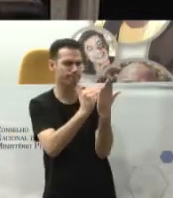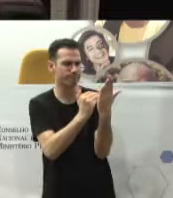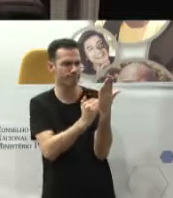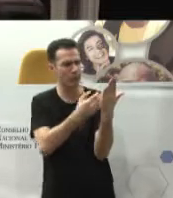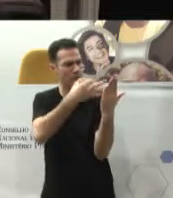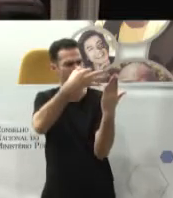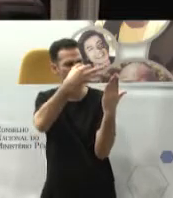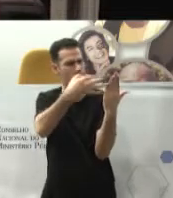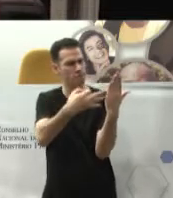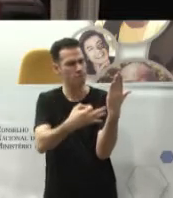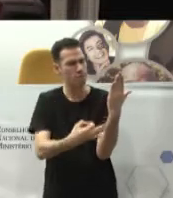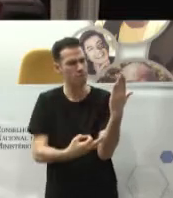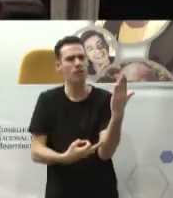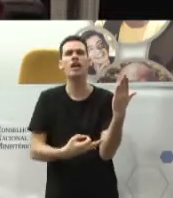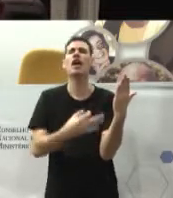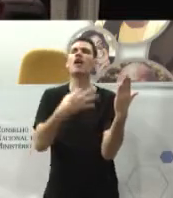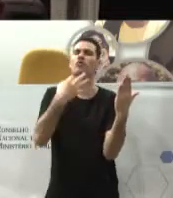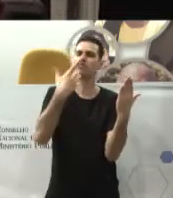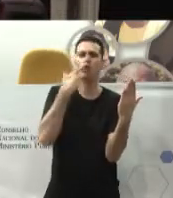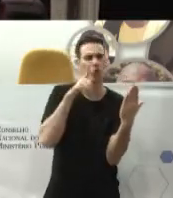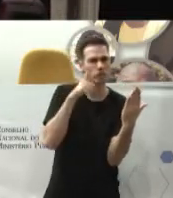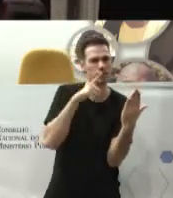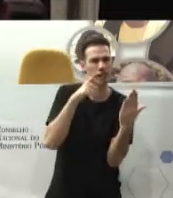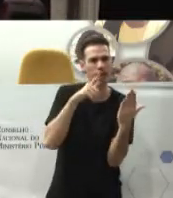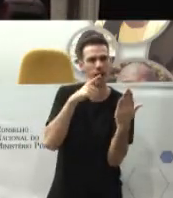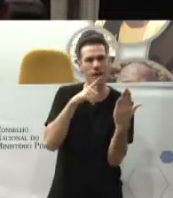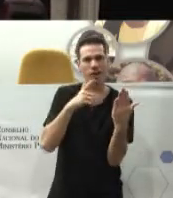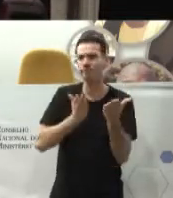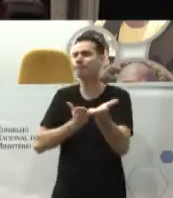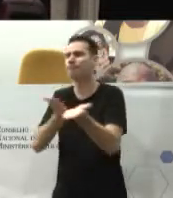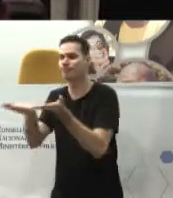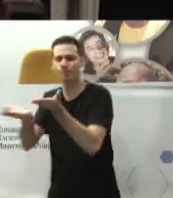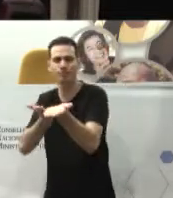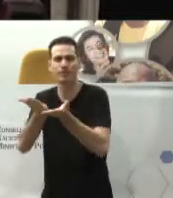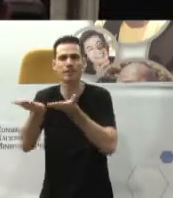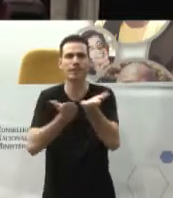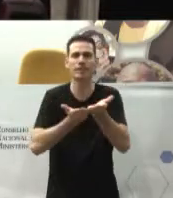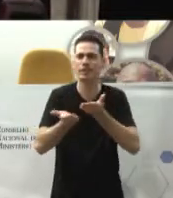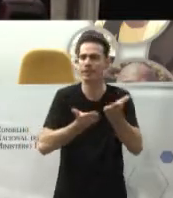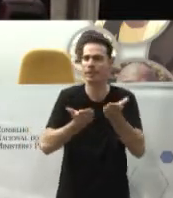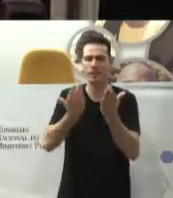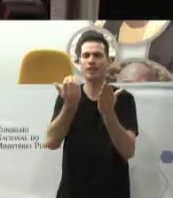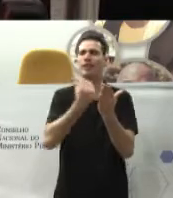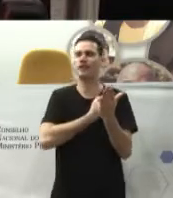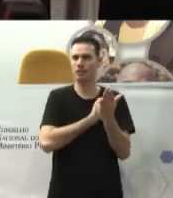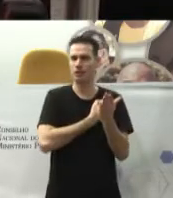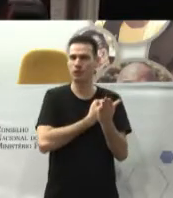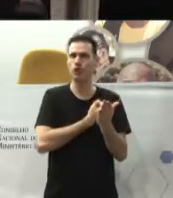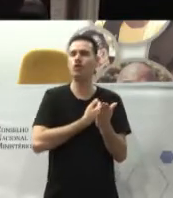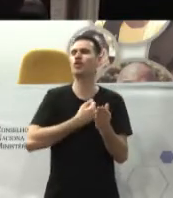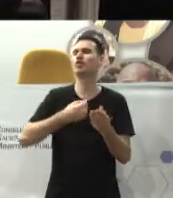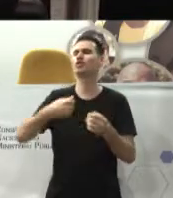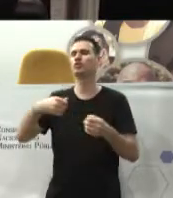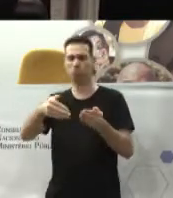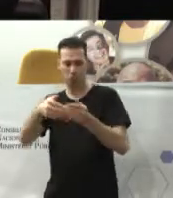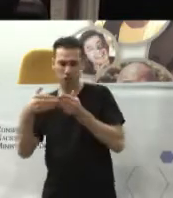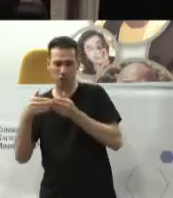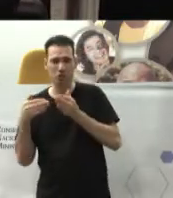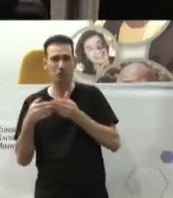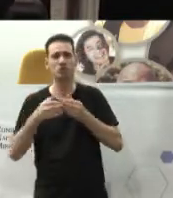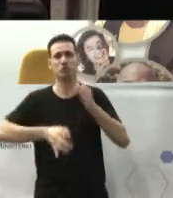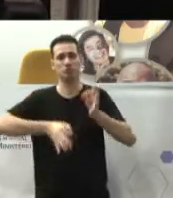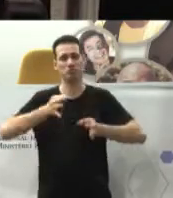preciso e consegue atender de uma forma muito melhor esses números crescentes de judicialização.